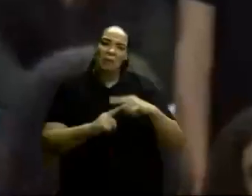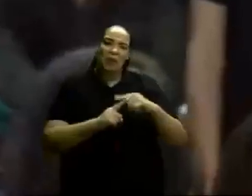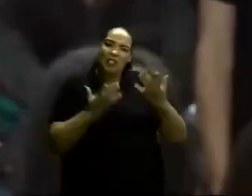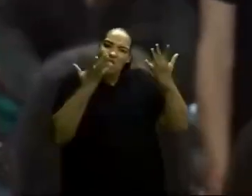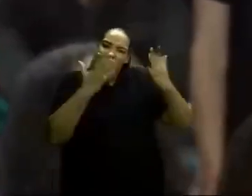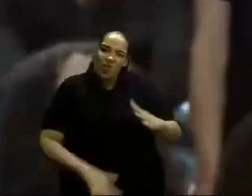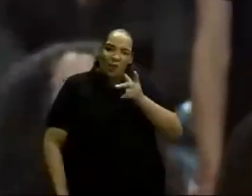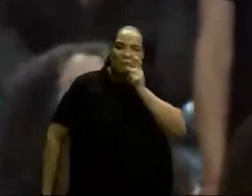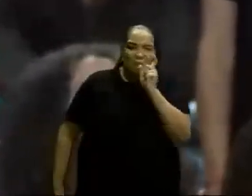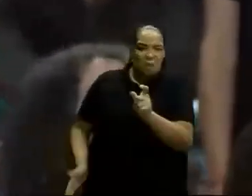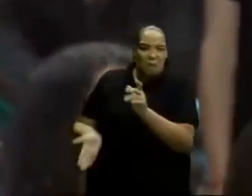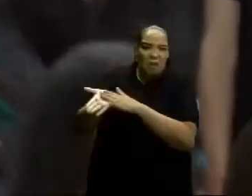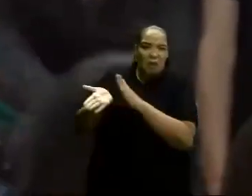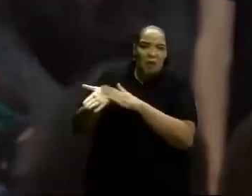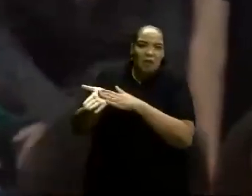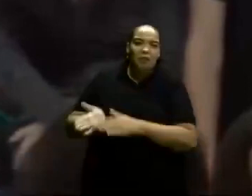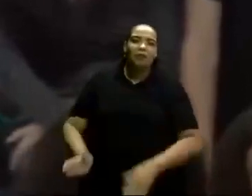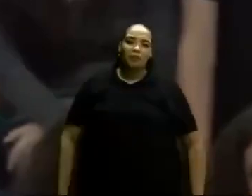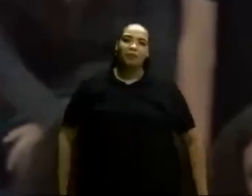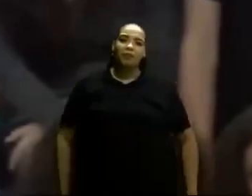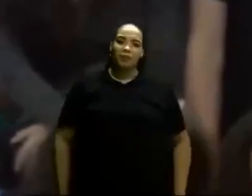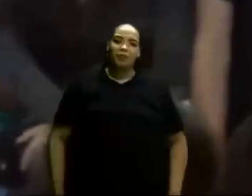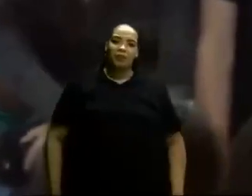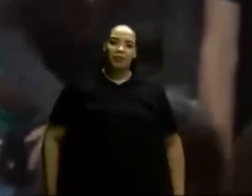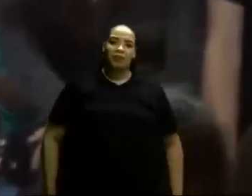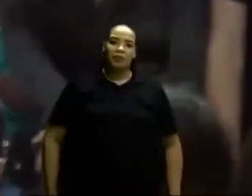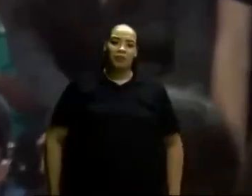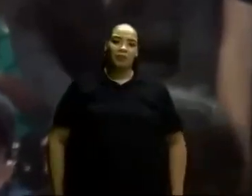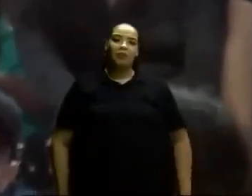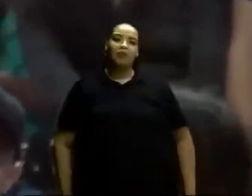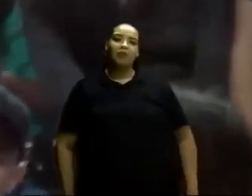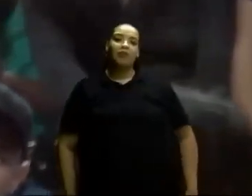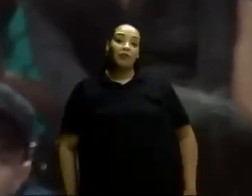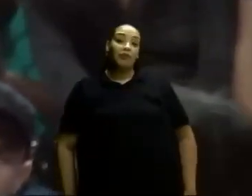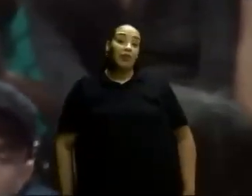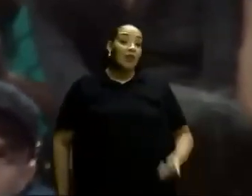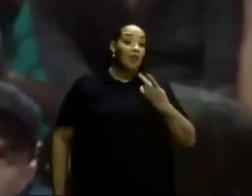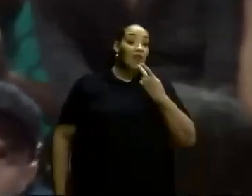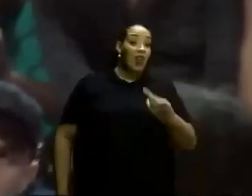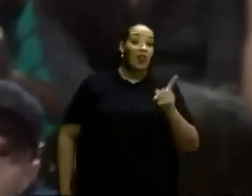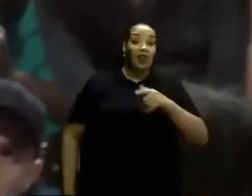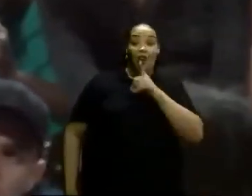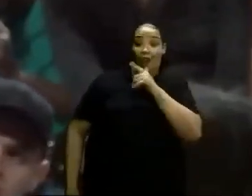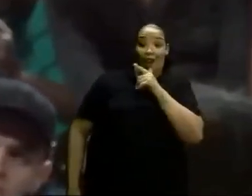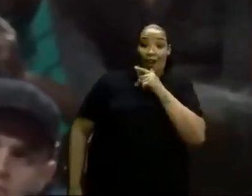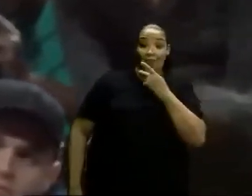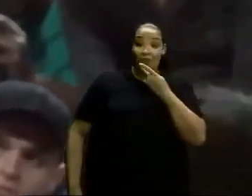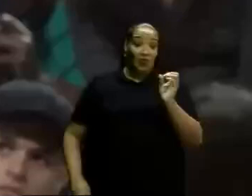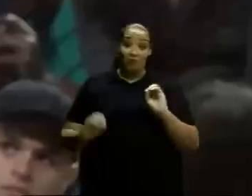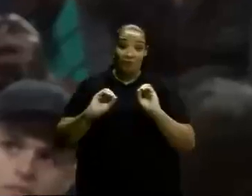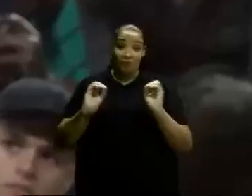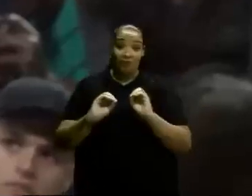cumprir palavra. Ele não disse quero água, meu irmão, pega isso